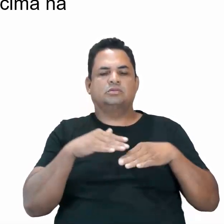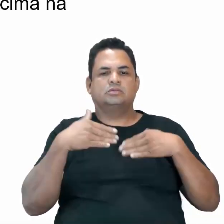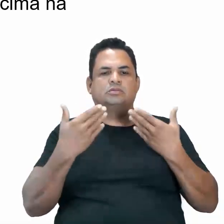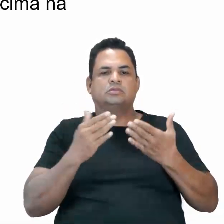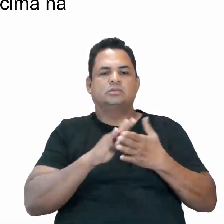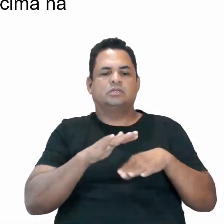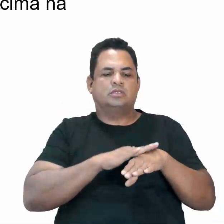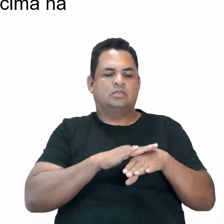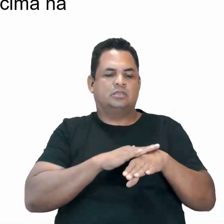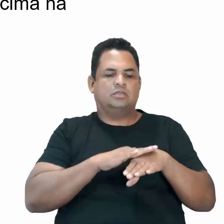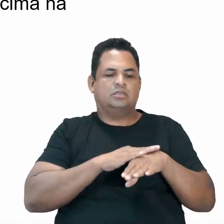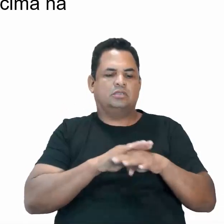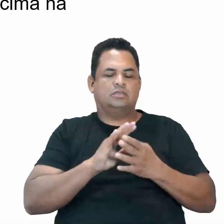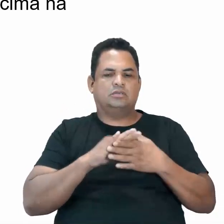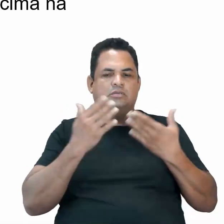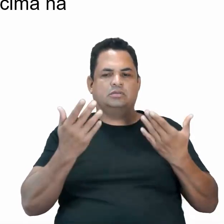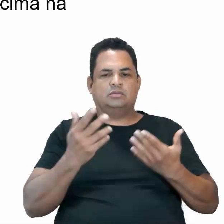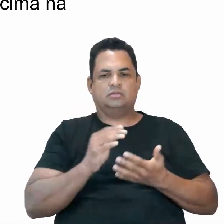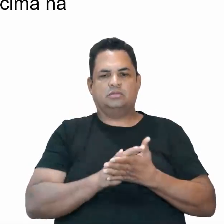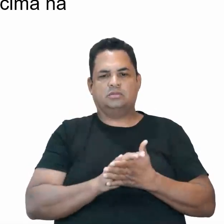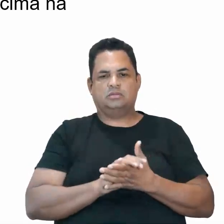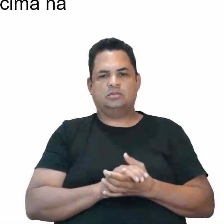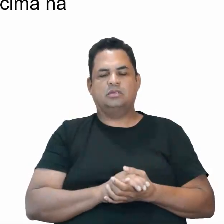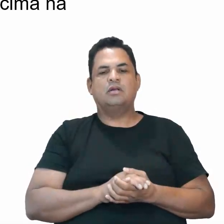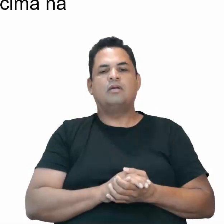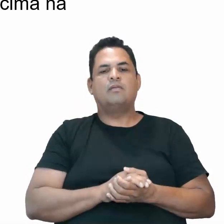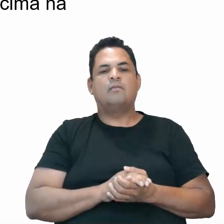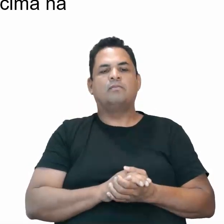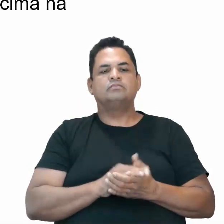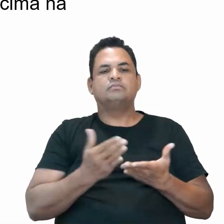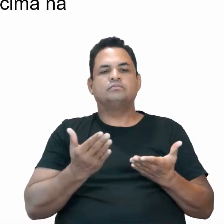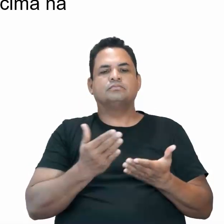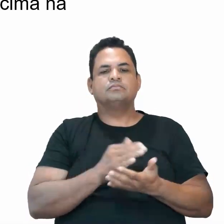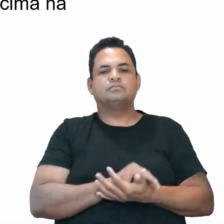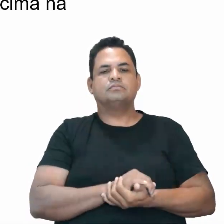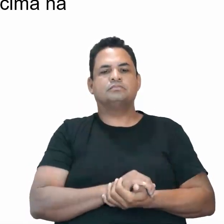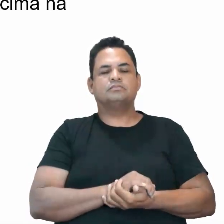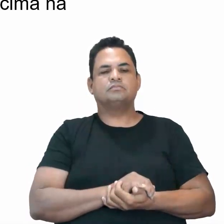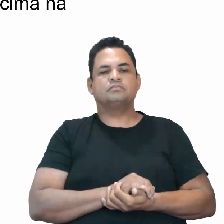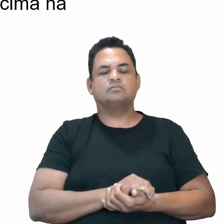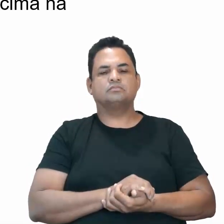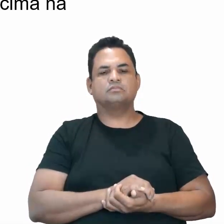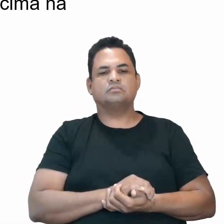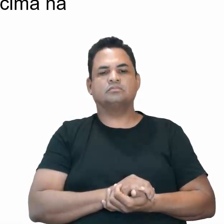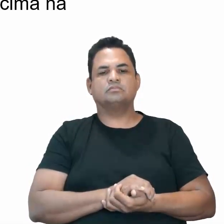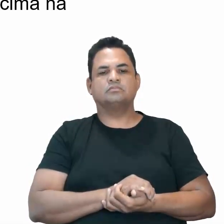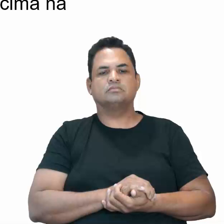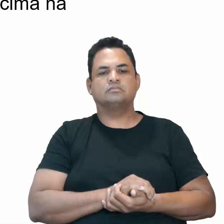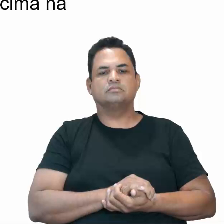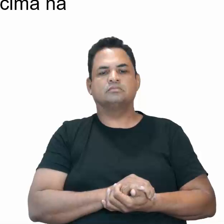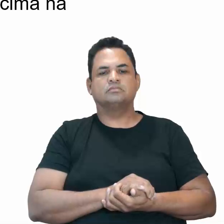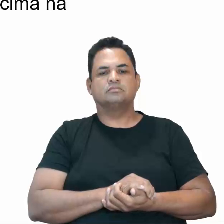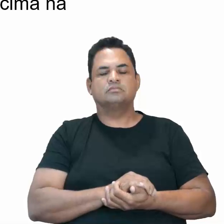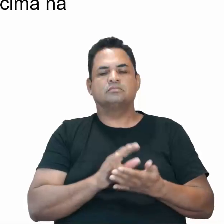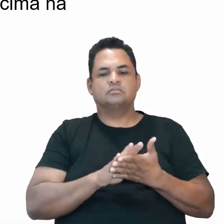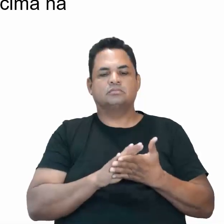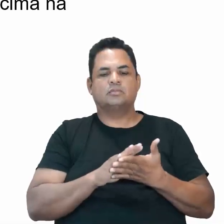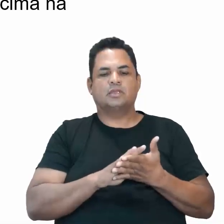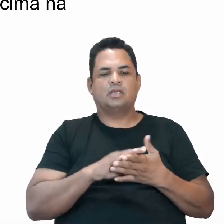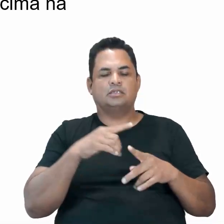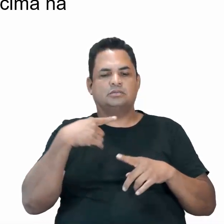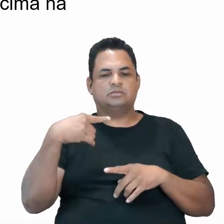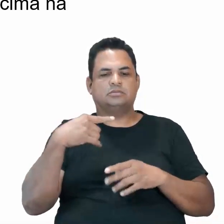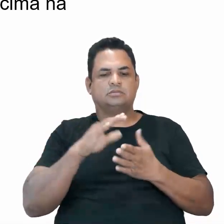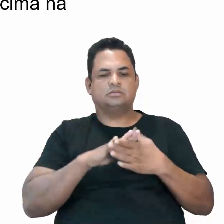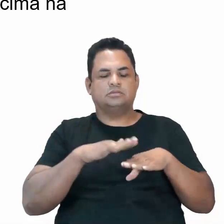humana está lá em cima, né? Vidro está abaixo, PVC lá embaixo. E com cargas negativas quando